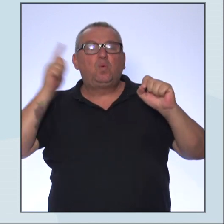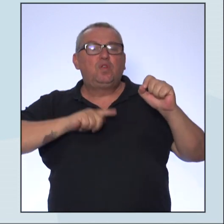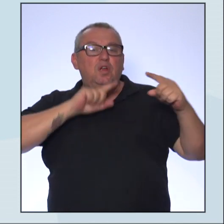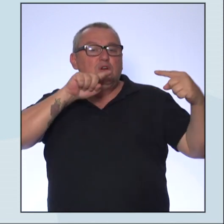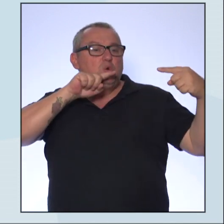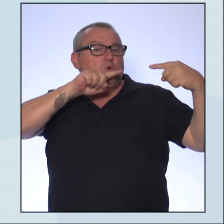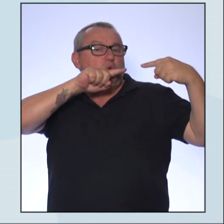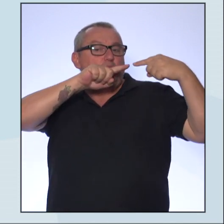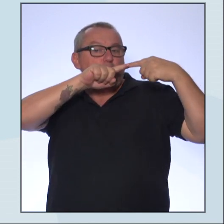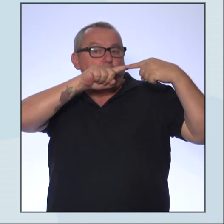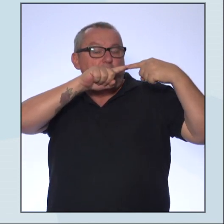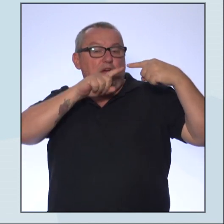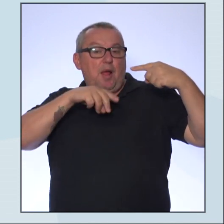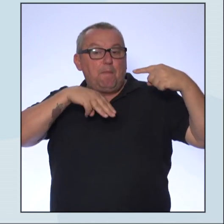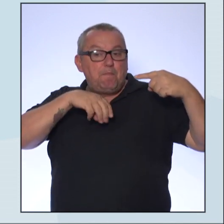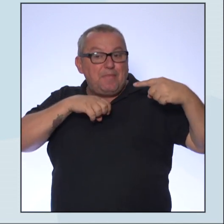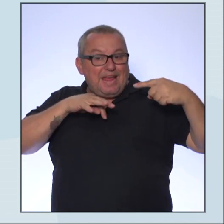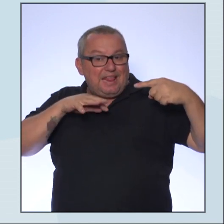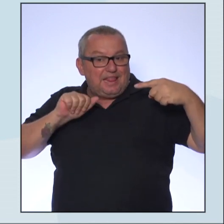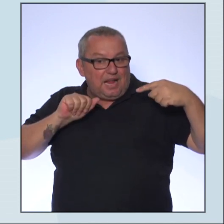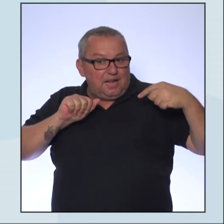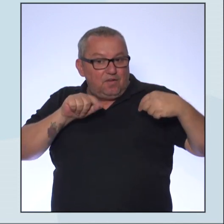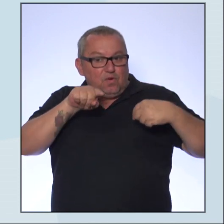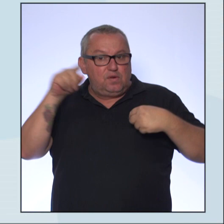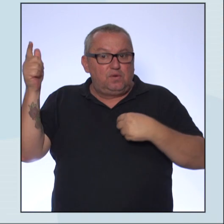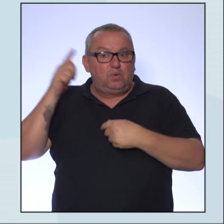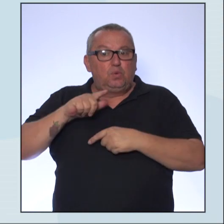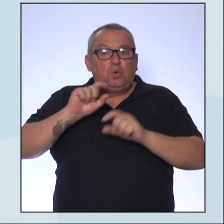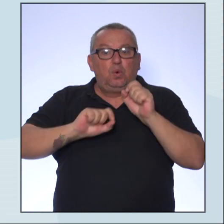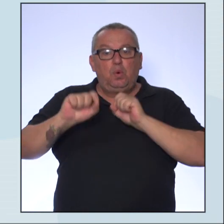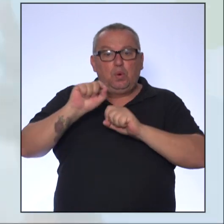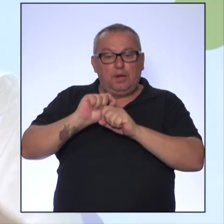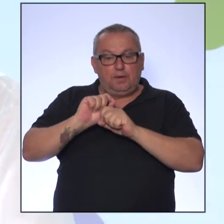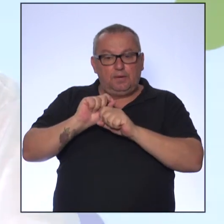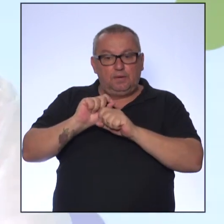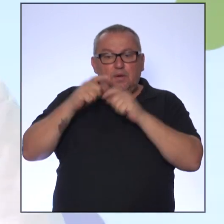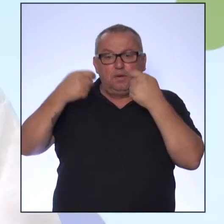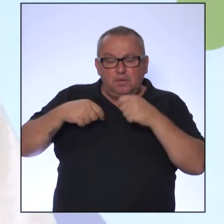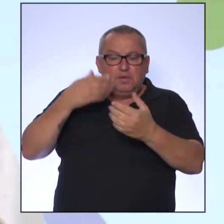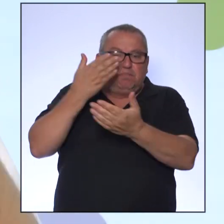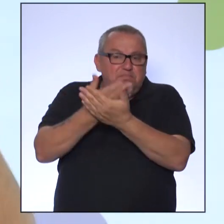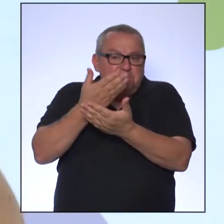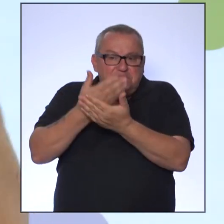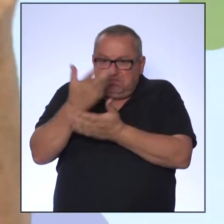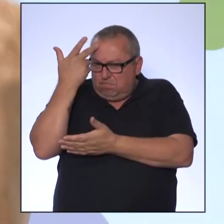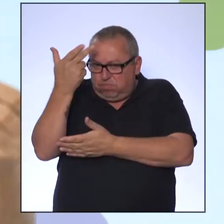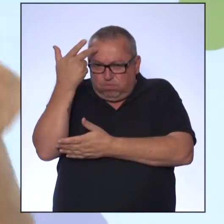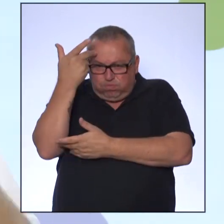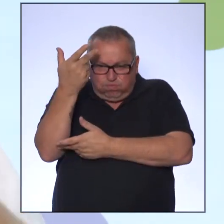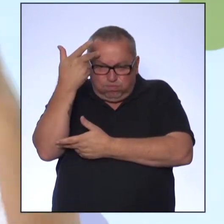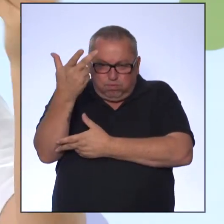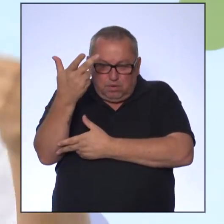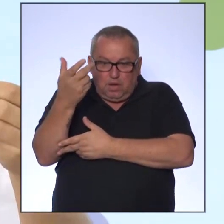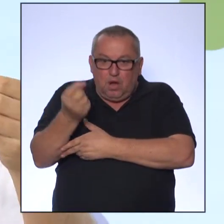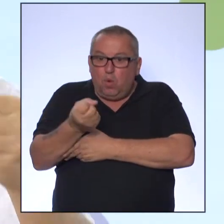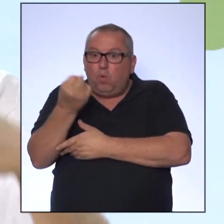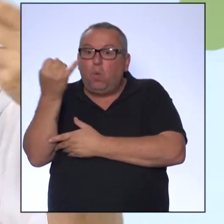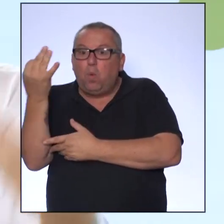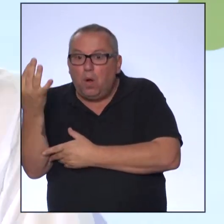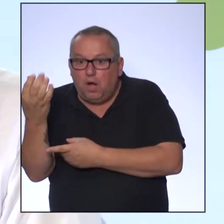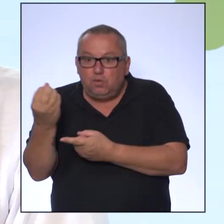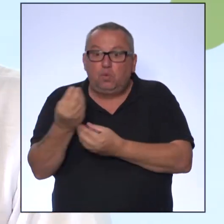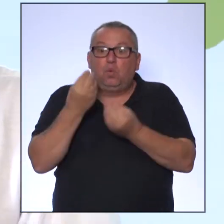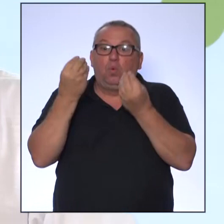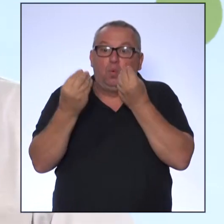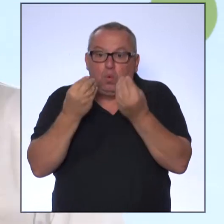essa meta? Para alcançar essa meta, você precisa, normalmente, estudar. E o quanto, o como, o